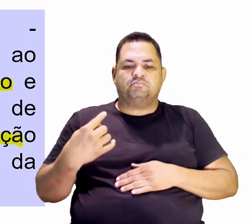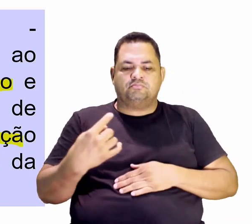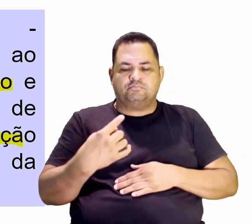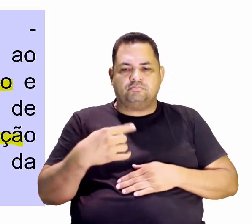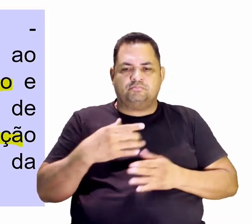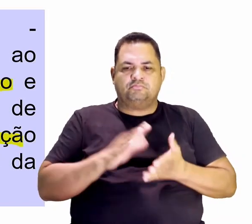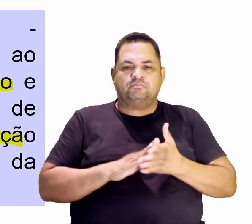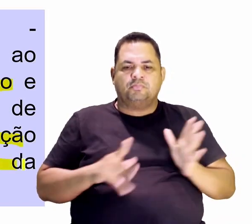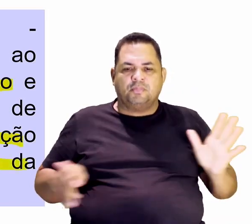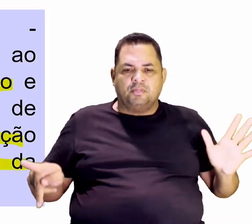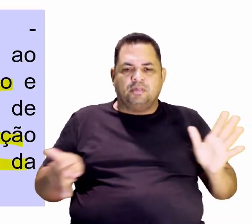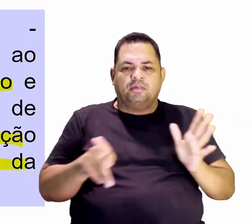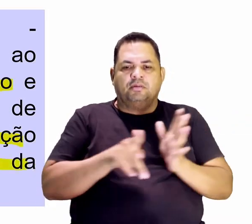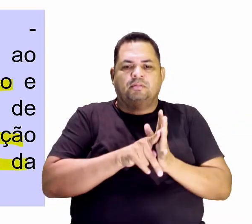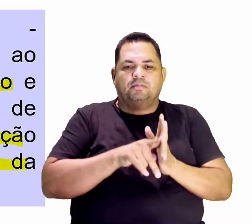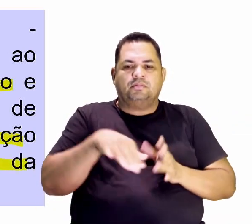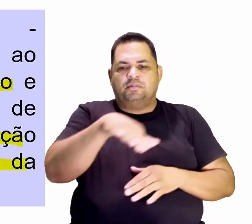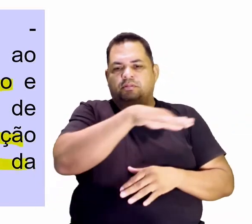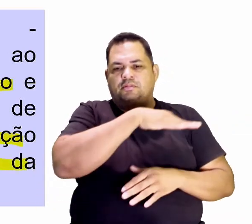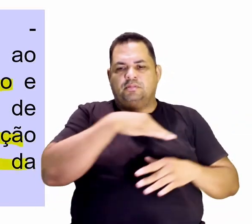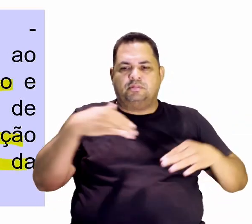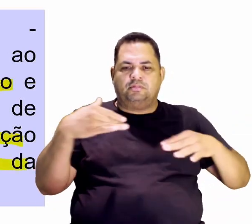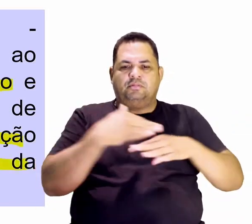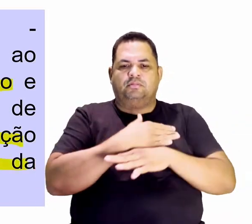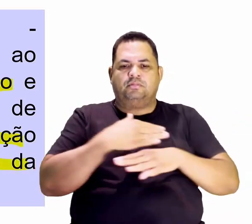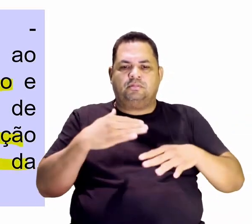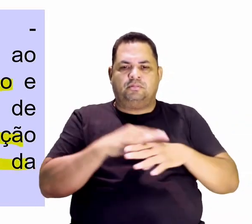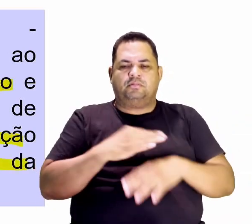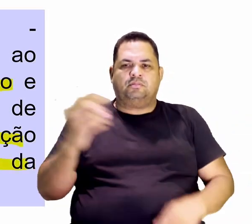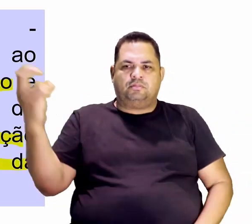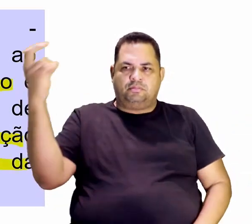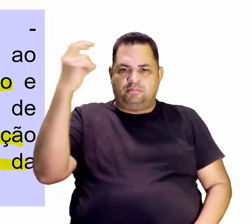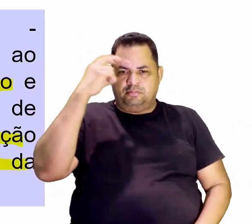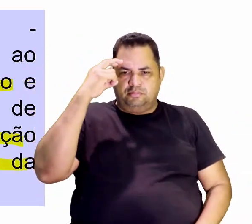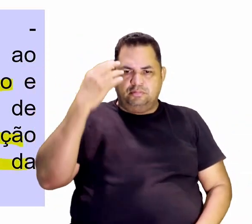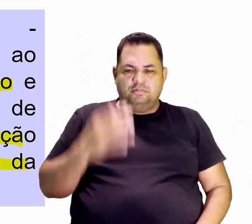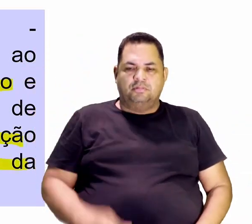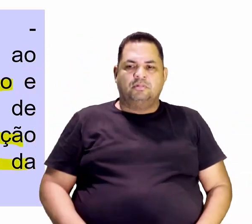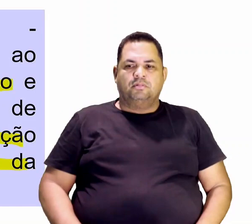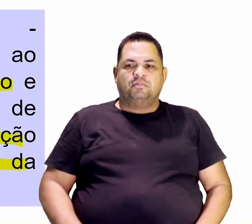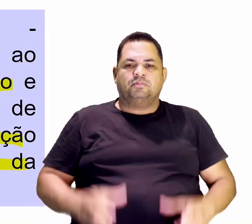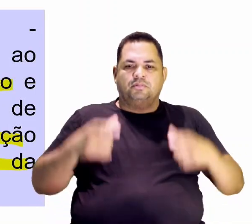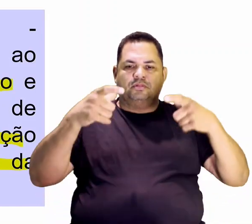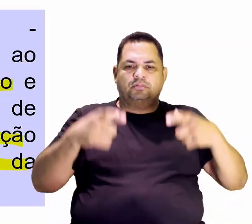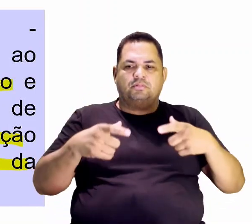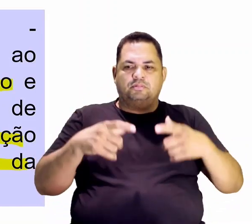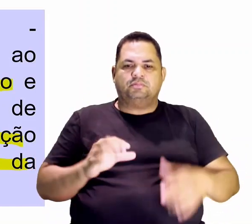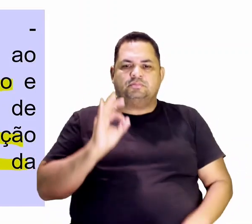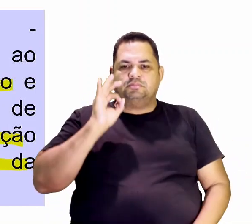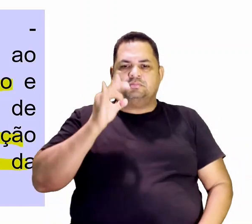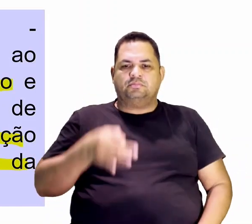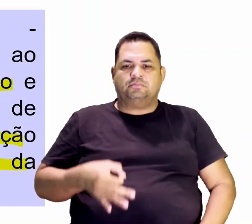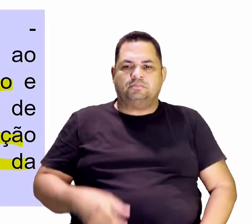e de se apropriar do espaço urbano, da cultura de um local, certo?